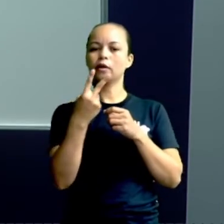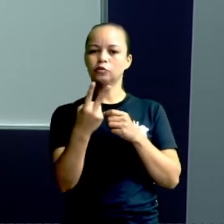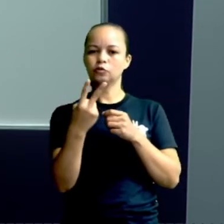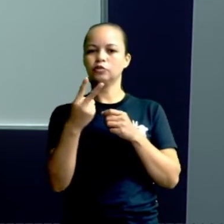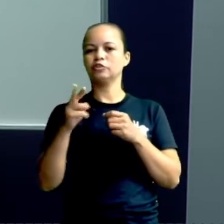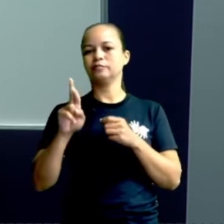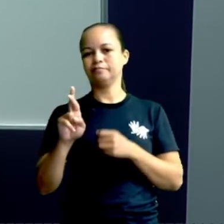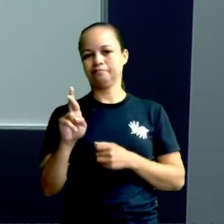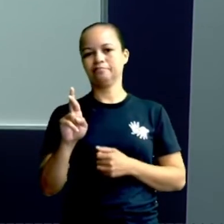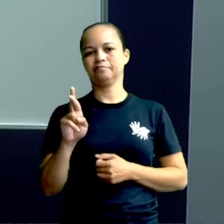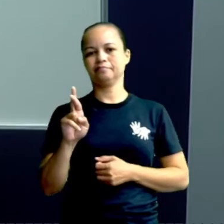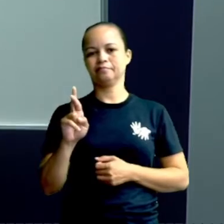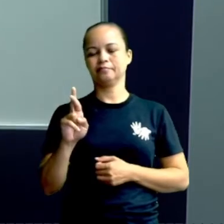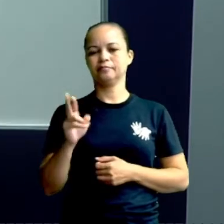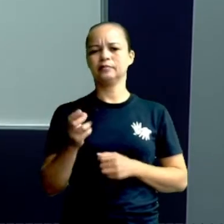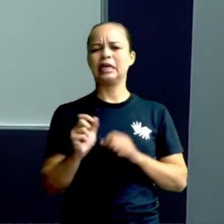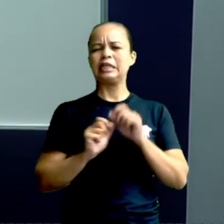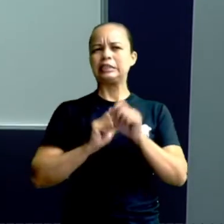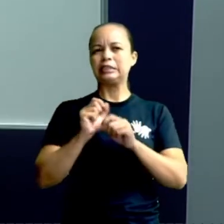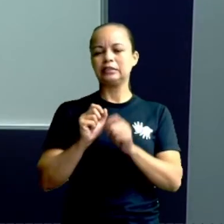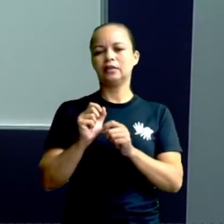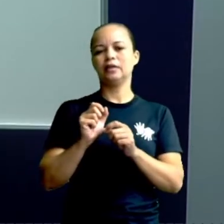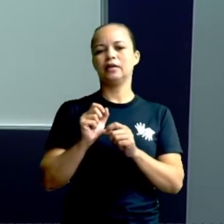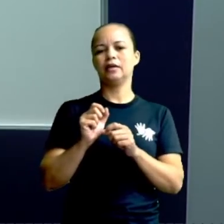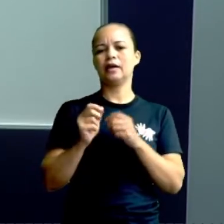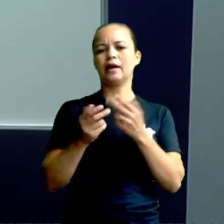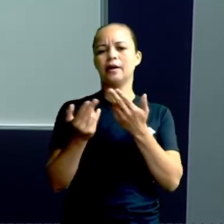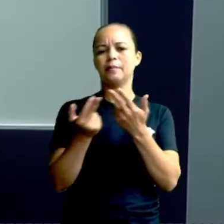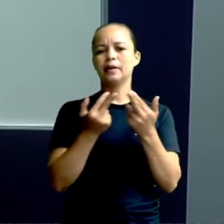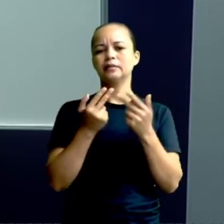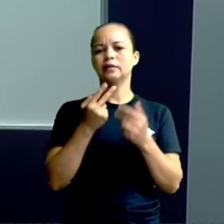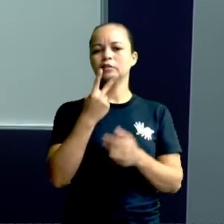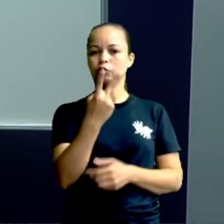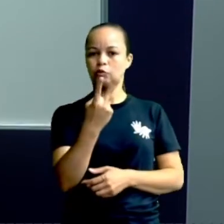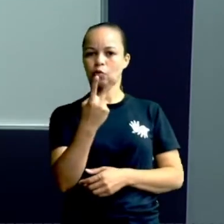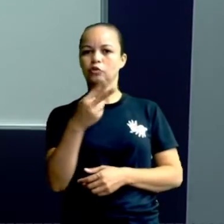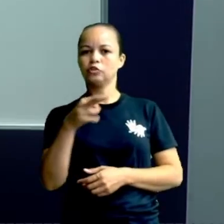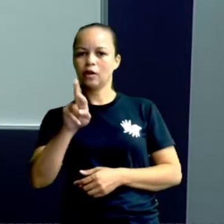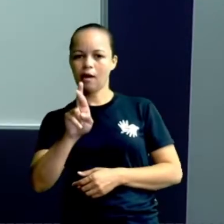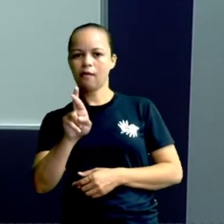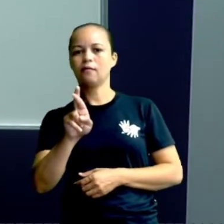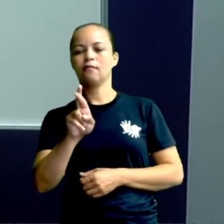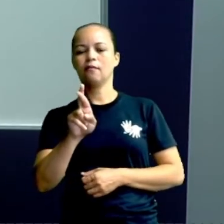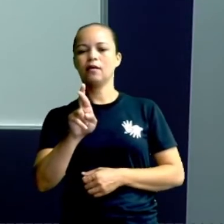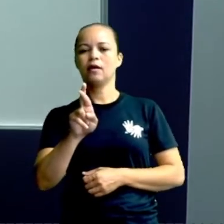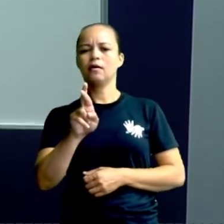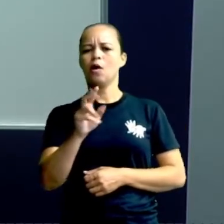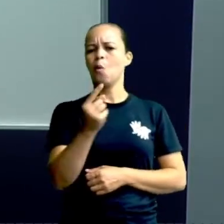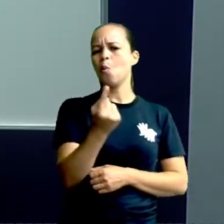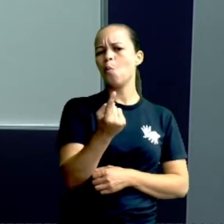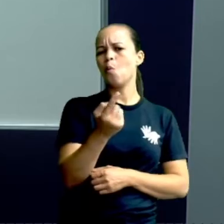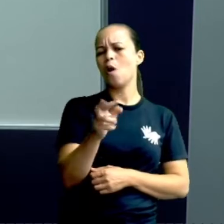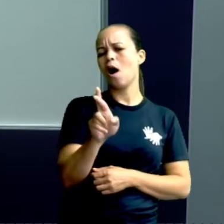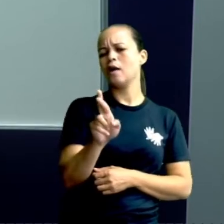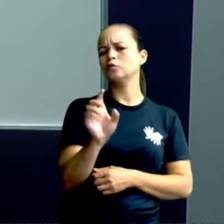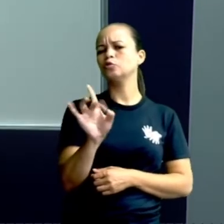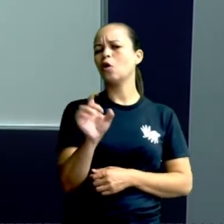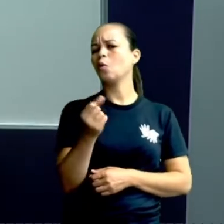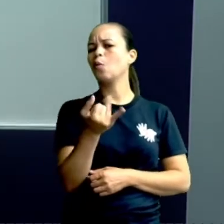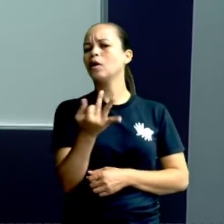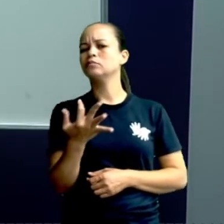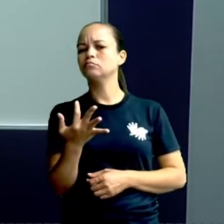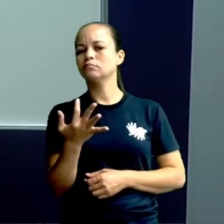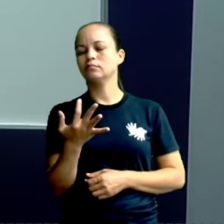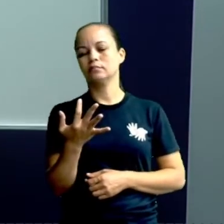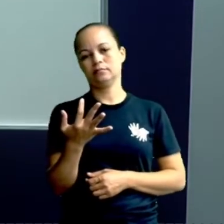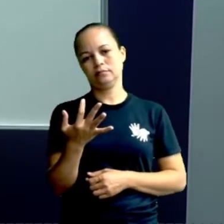2R. Então, se o diâmetro é a medida de 2 raios, um raio só vai ser quanto?